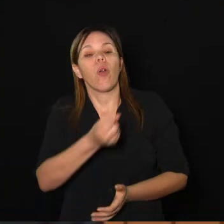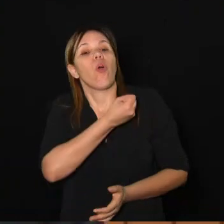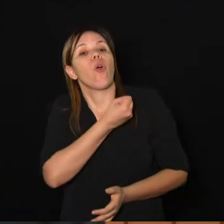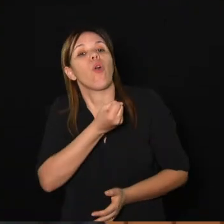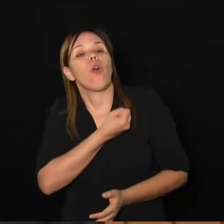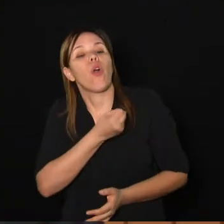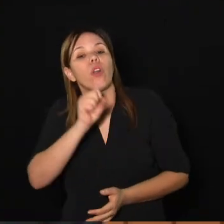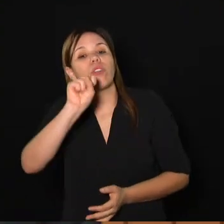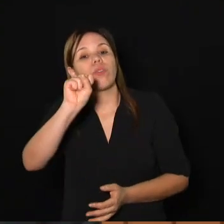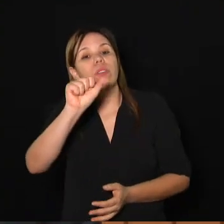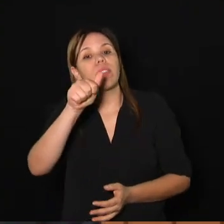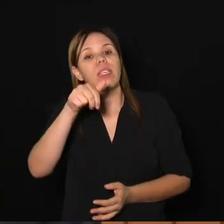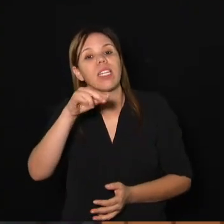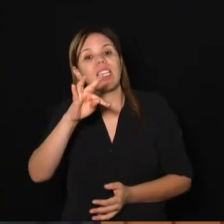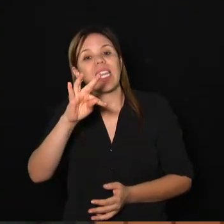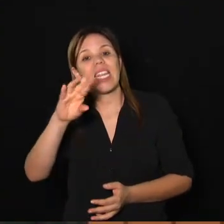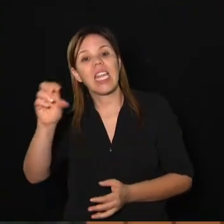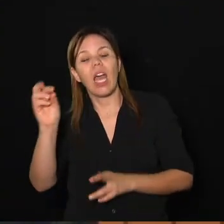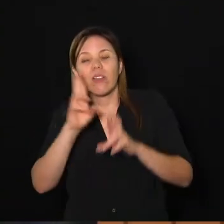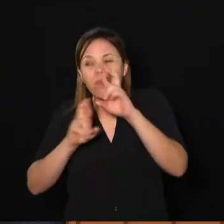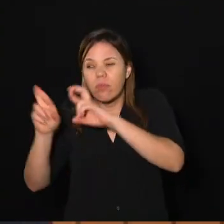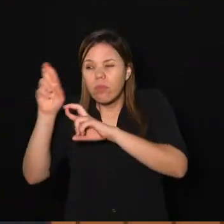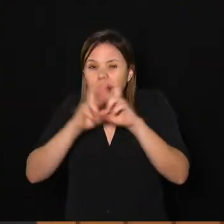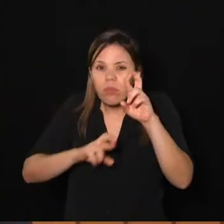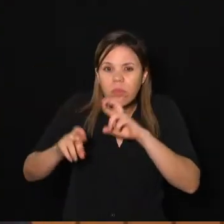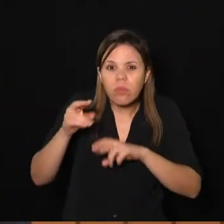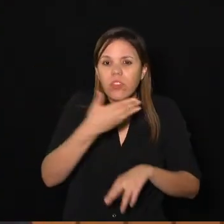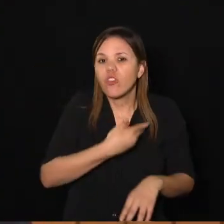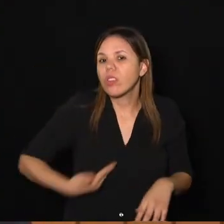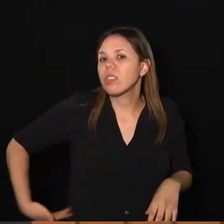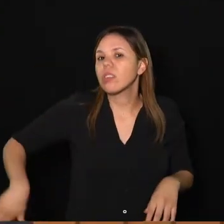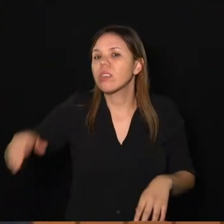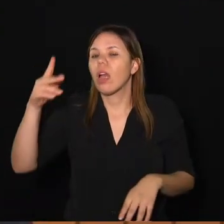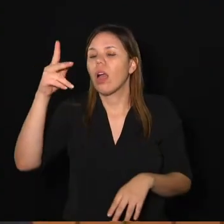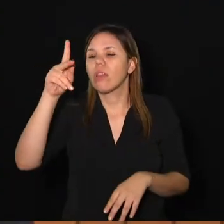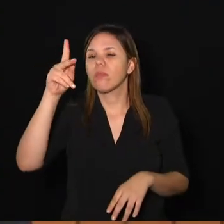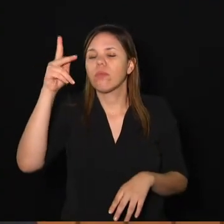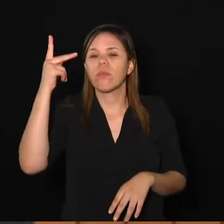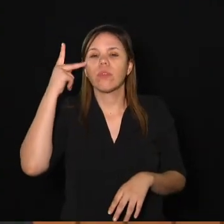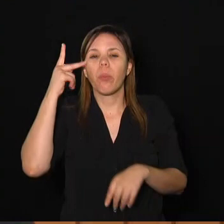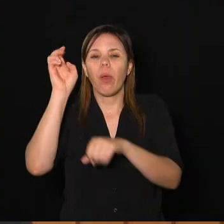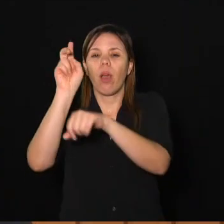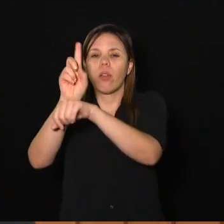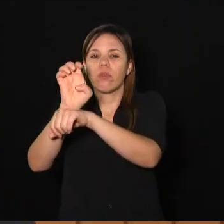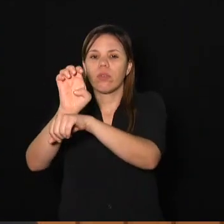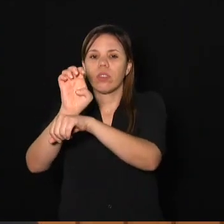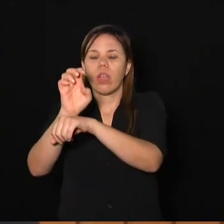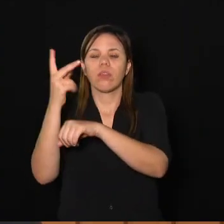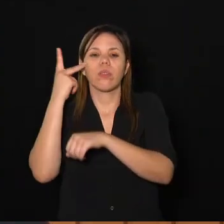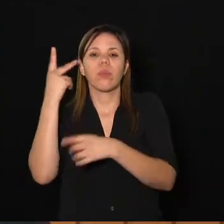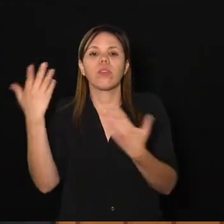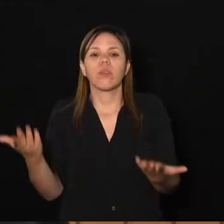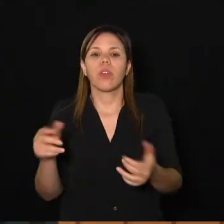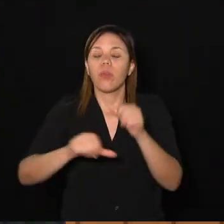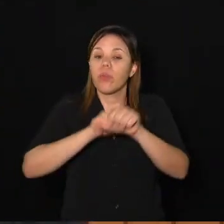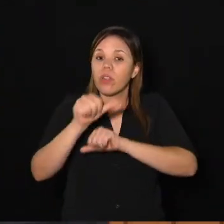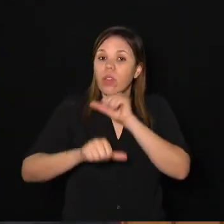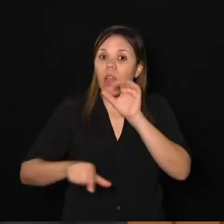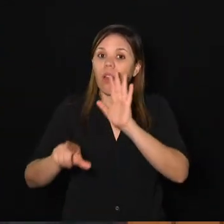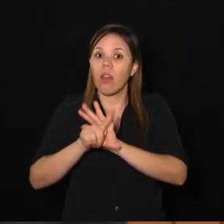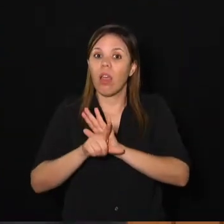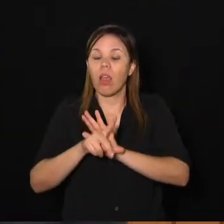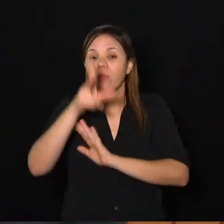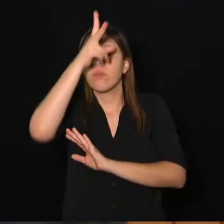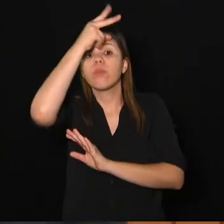do estado de São Paulo que uma vez esse projeto de lei sendo aprovado alterando-se a lei municipal